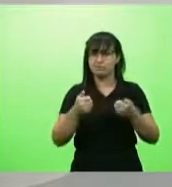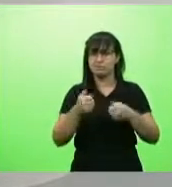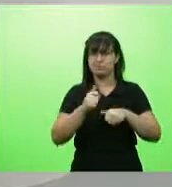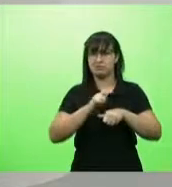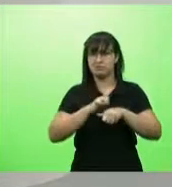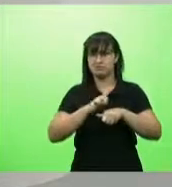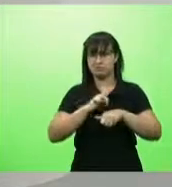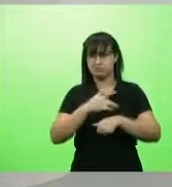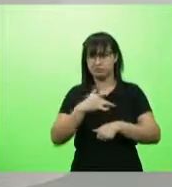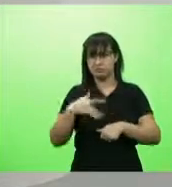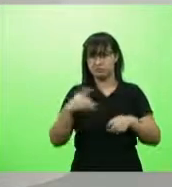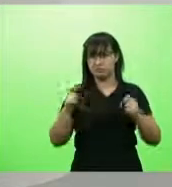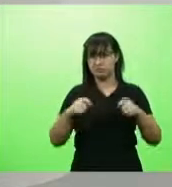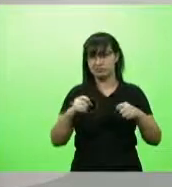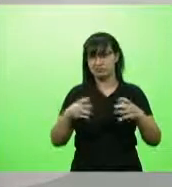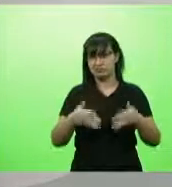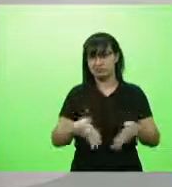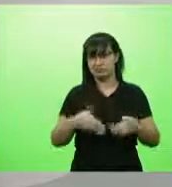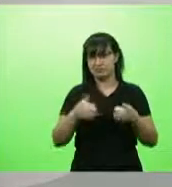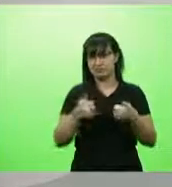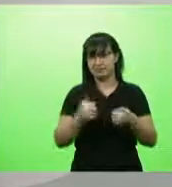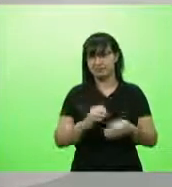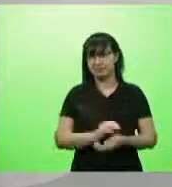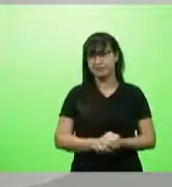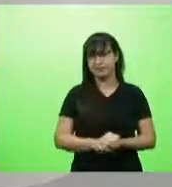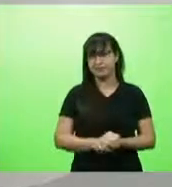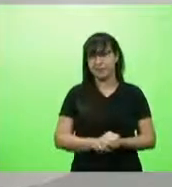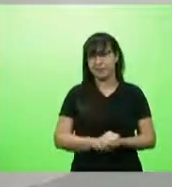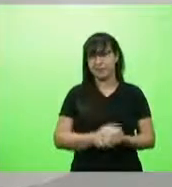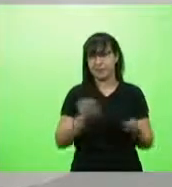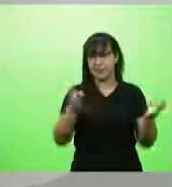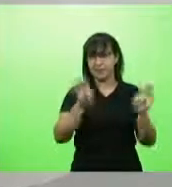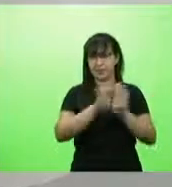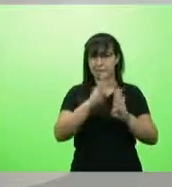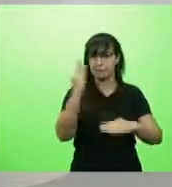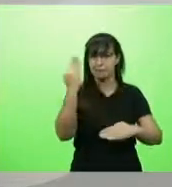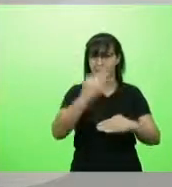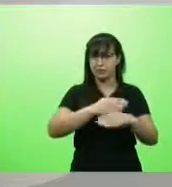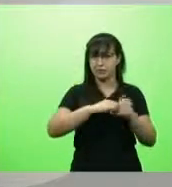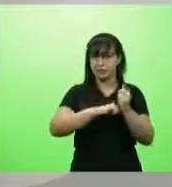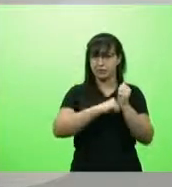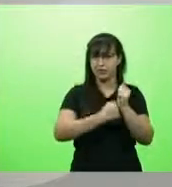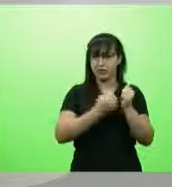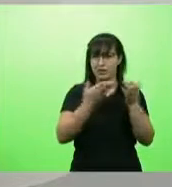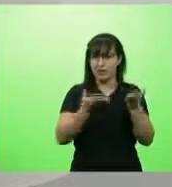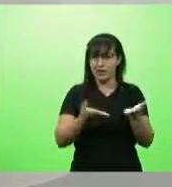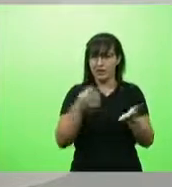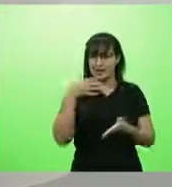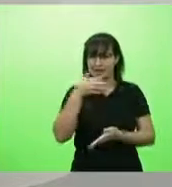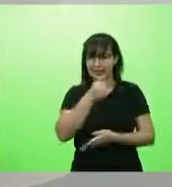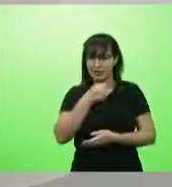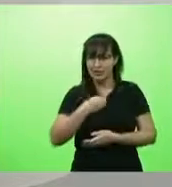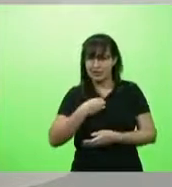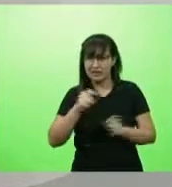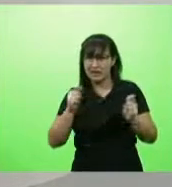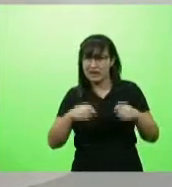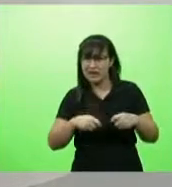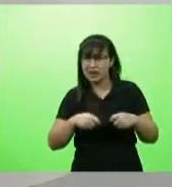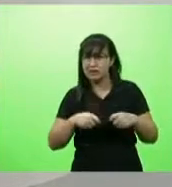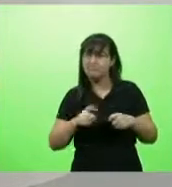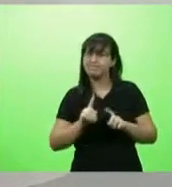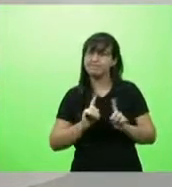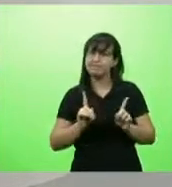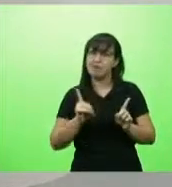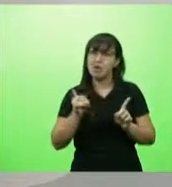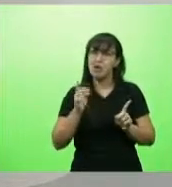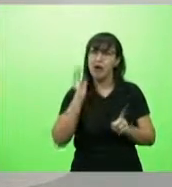mais acreditar que é um lockdown em definitivo que vai salvar vidas. A gente precisa, senhor presidente, no meu